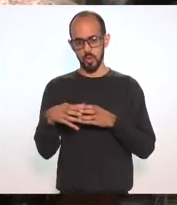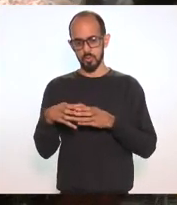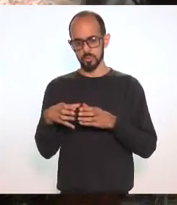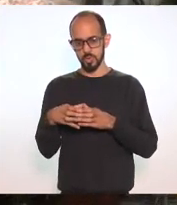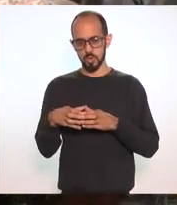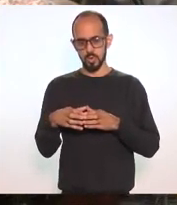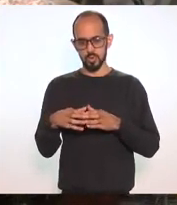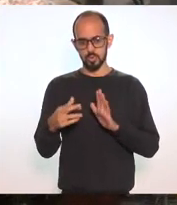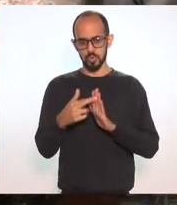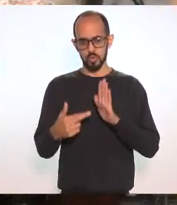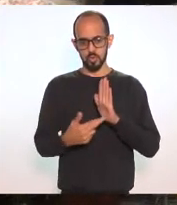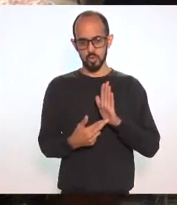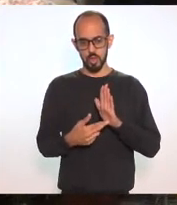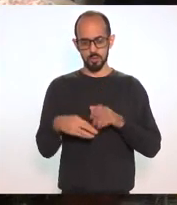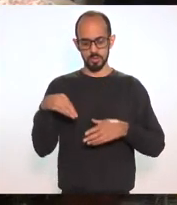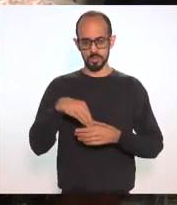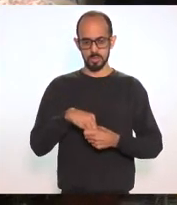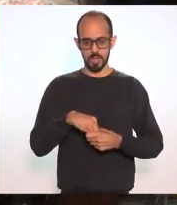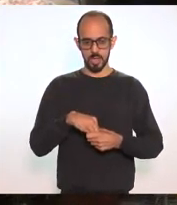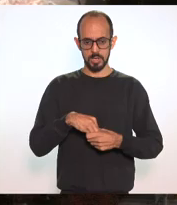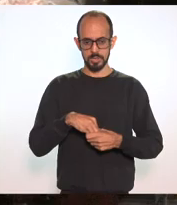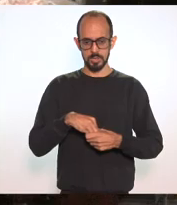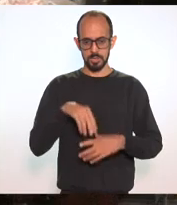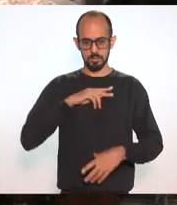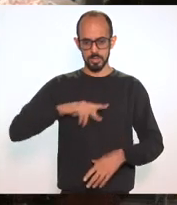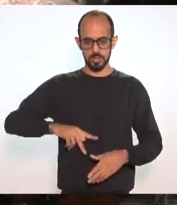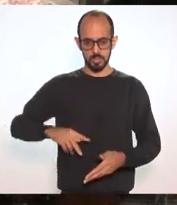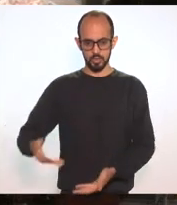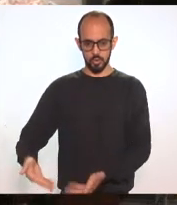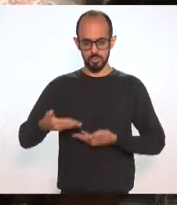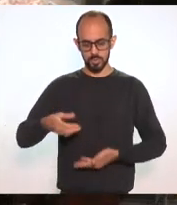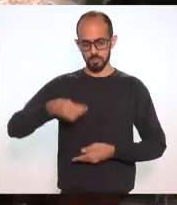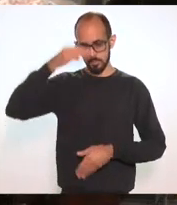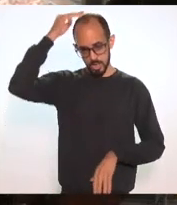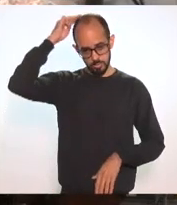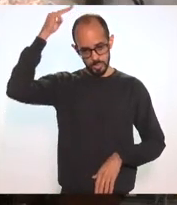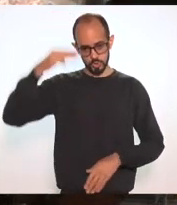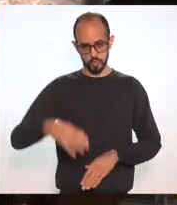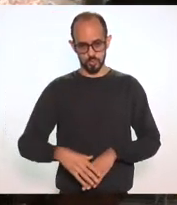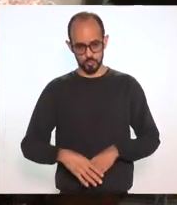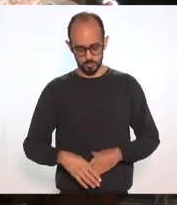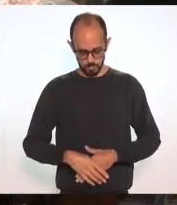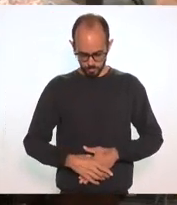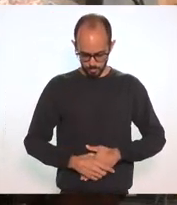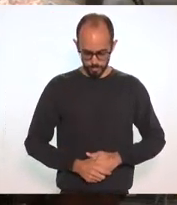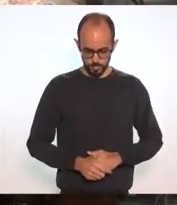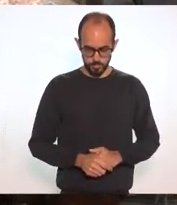Internas e Proposições Externas, a presidência convida o deputado Márcio Pacheco.